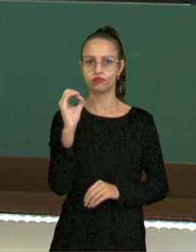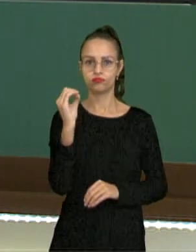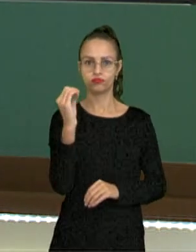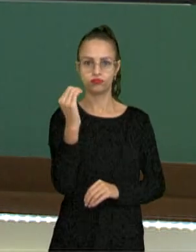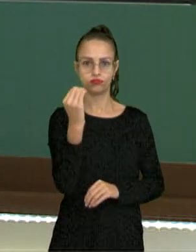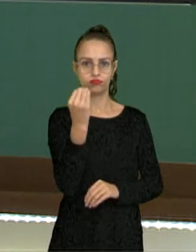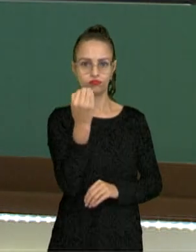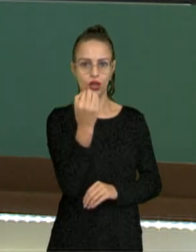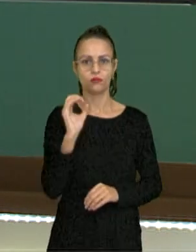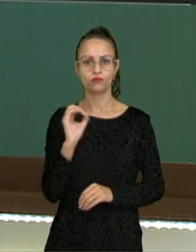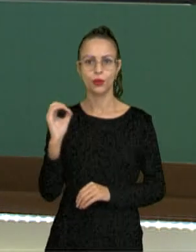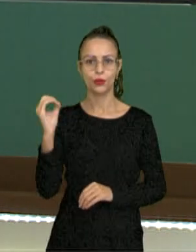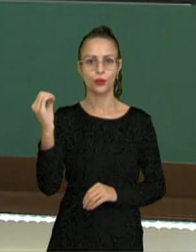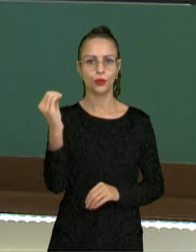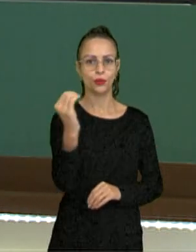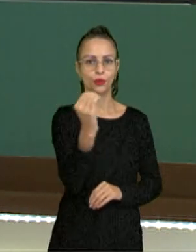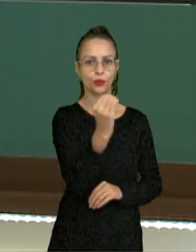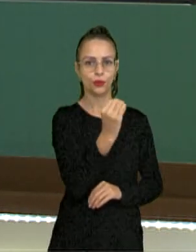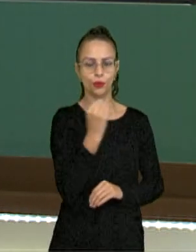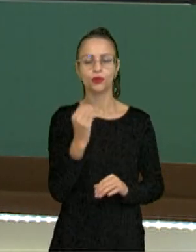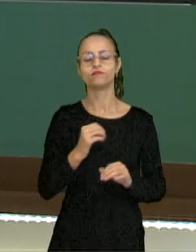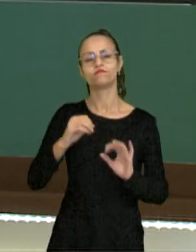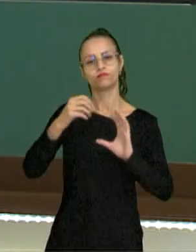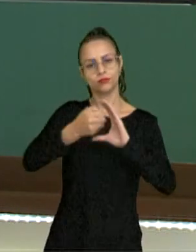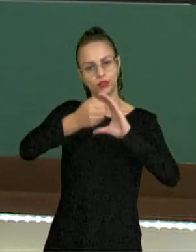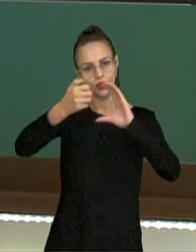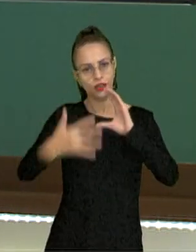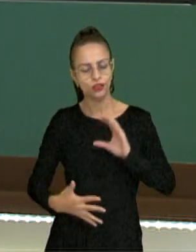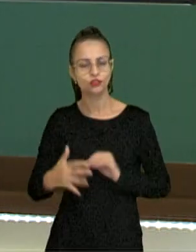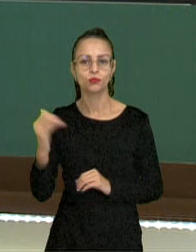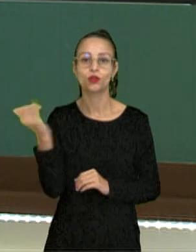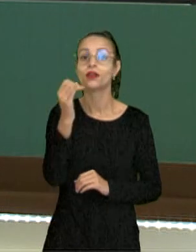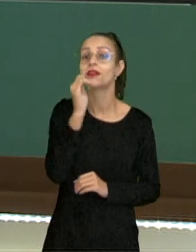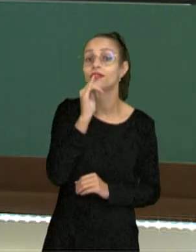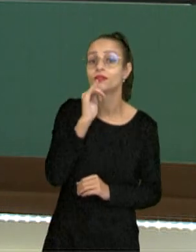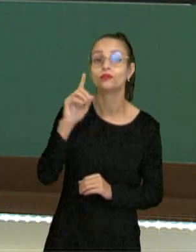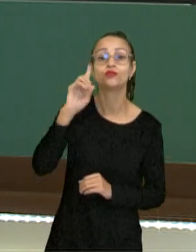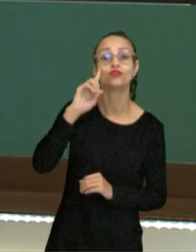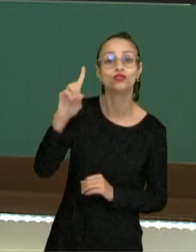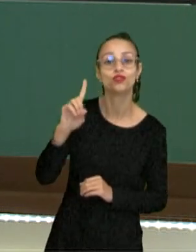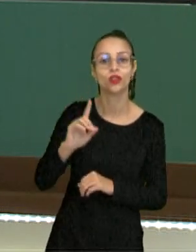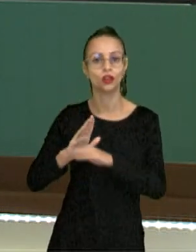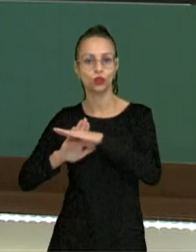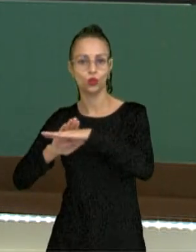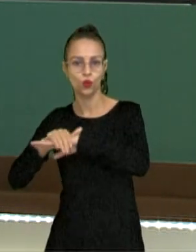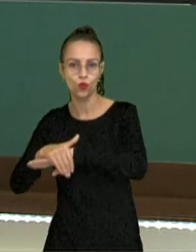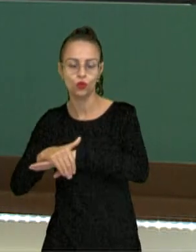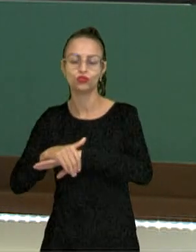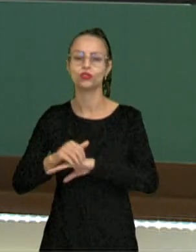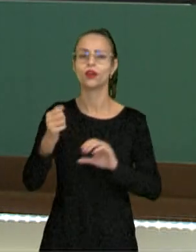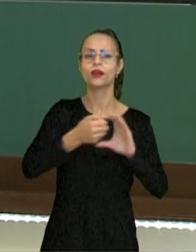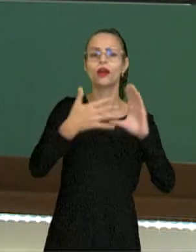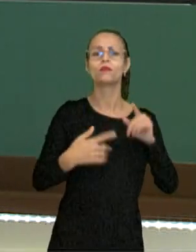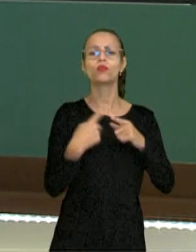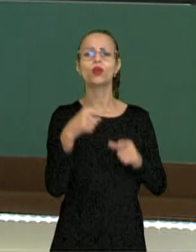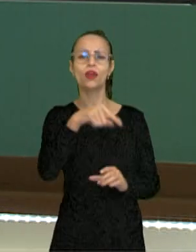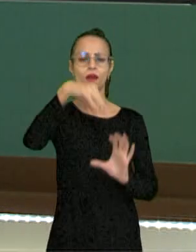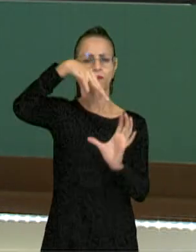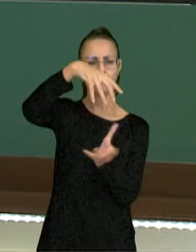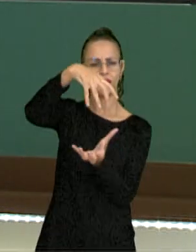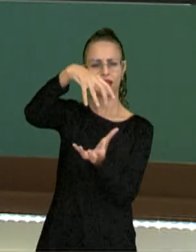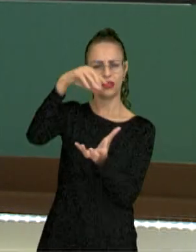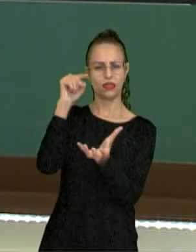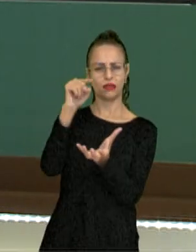ali características importantes como formação do dia e da noite, características climáticas. Por que eu tenho áreas do planeta que são